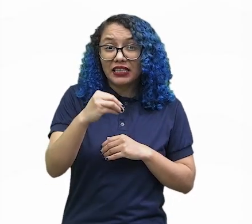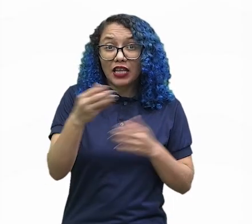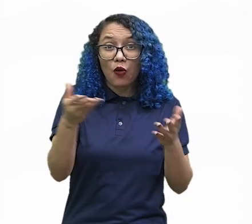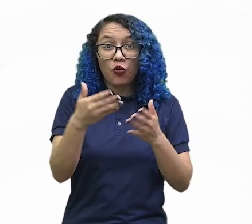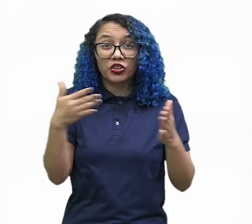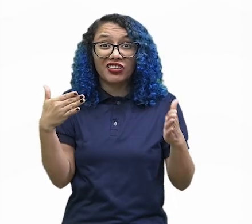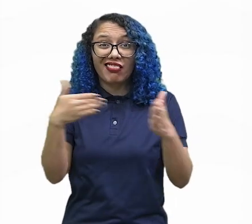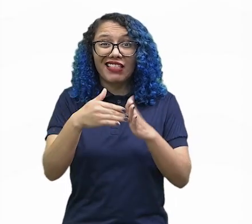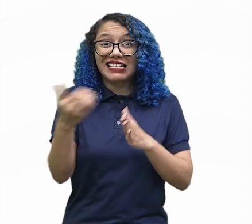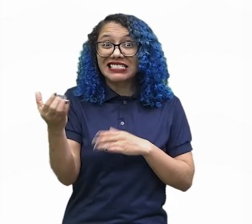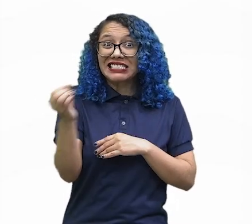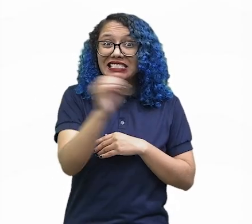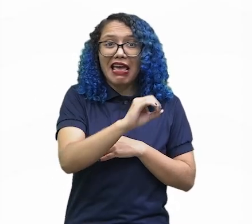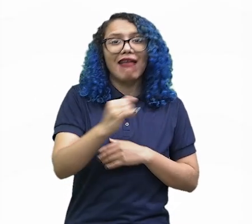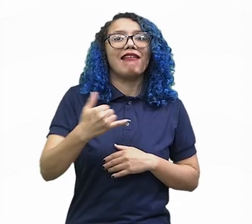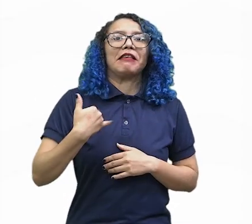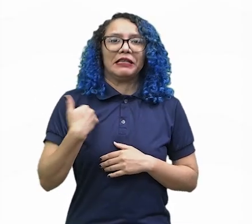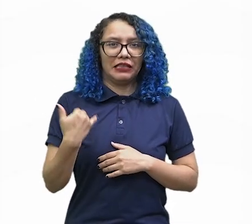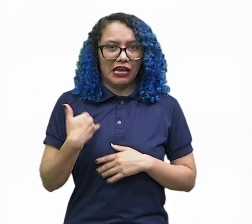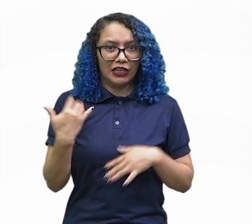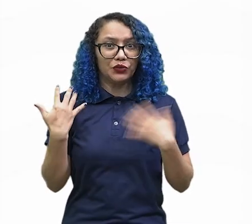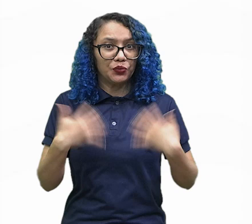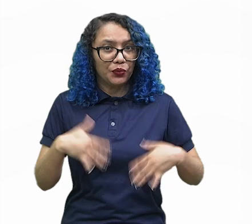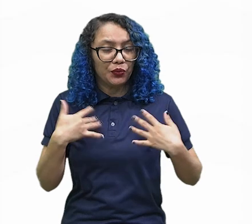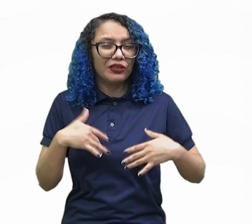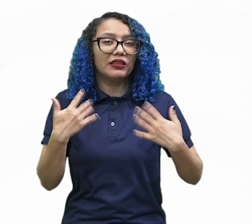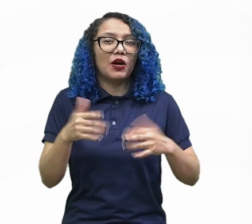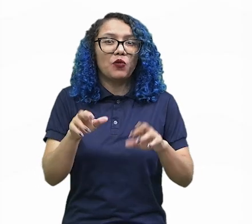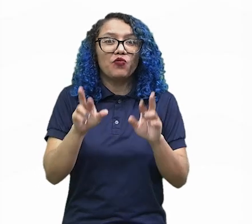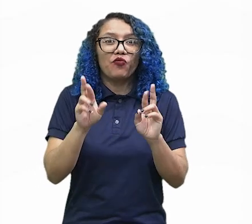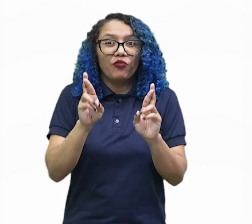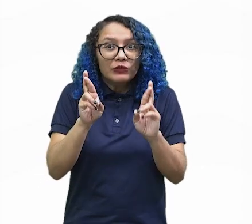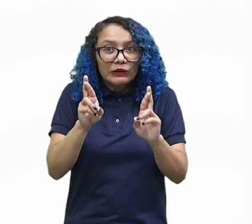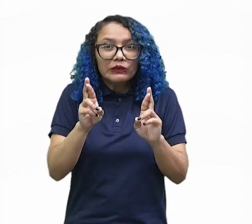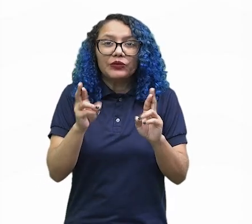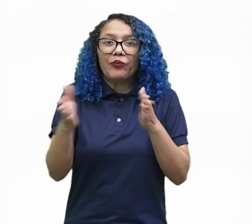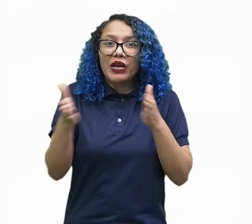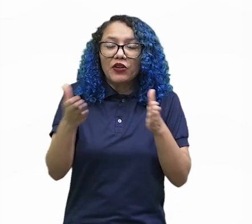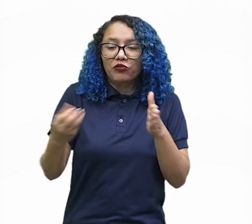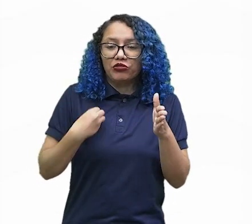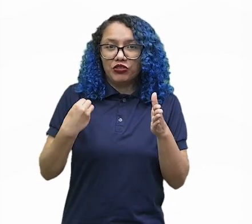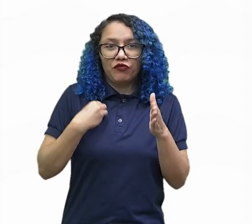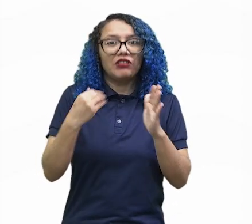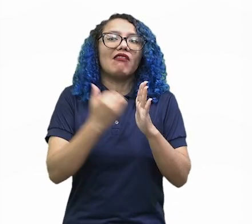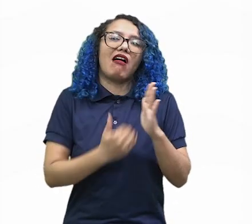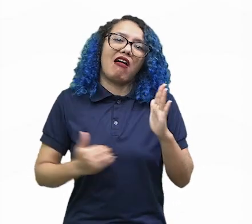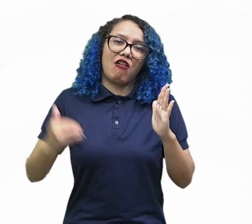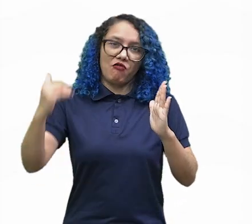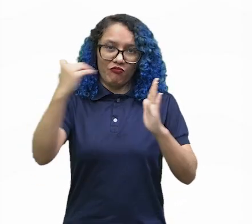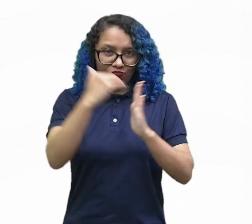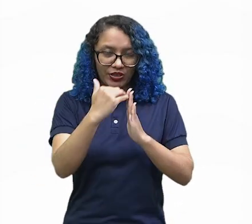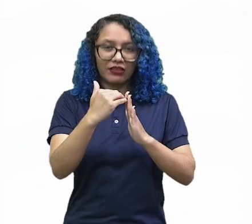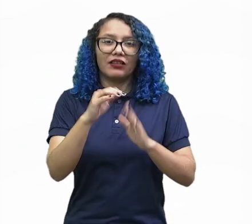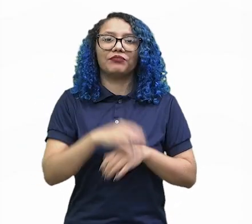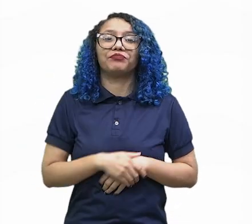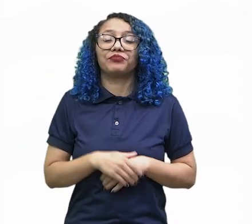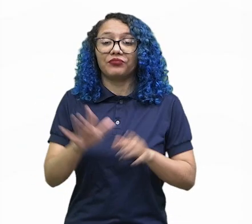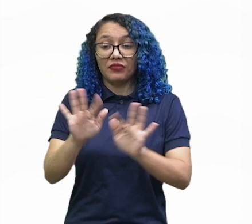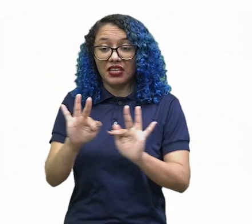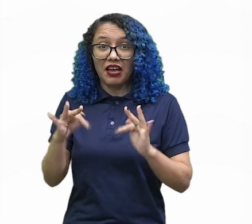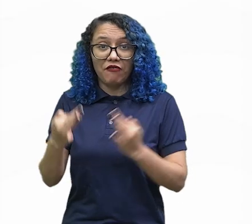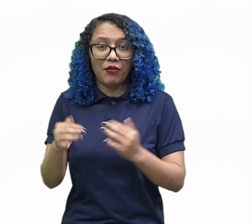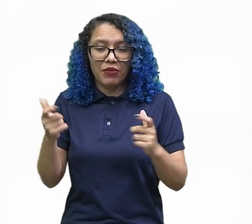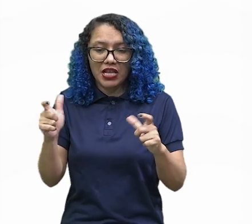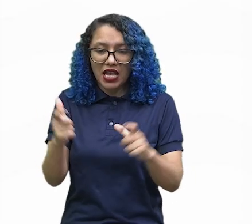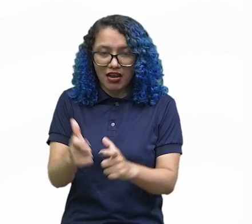pessoas vivendo até os 100 anos de idade, então a expectativa de vida realmente aumentou e as famílias elas estão começando a reduzir